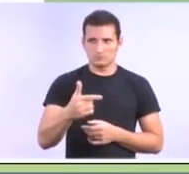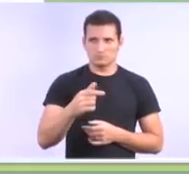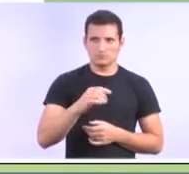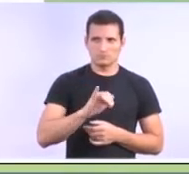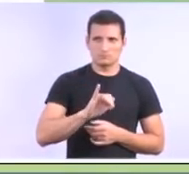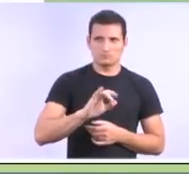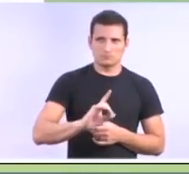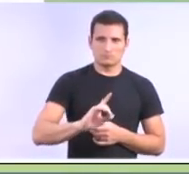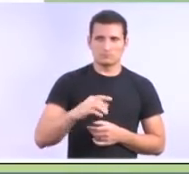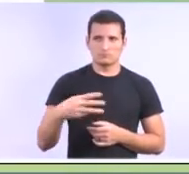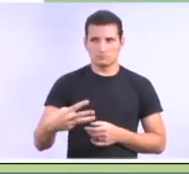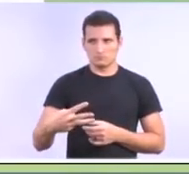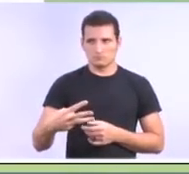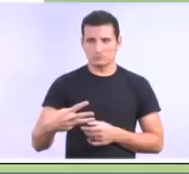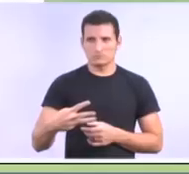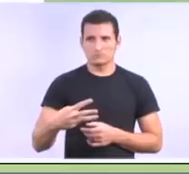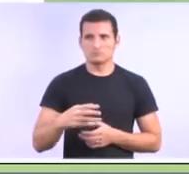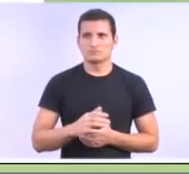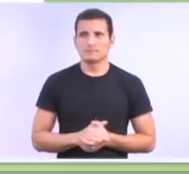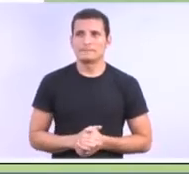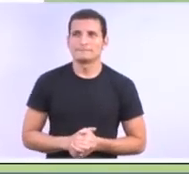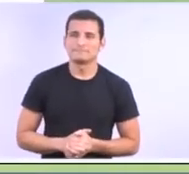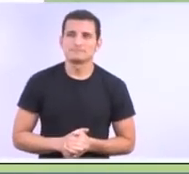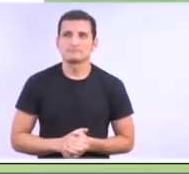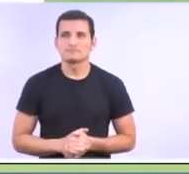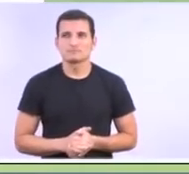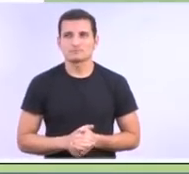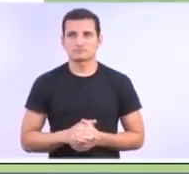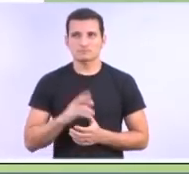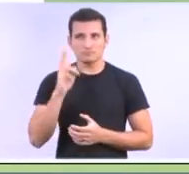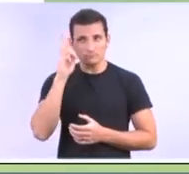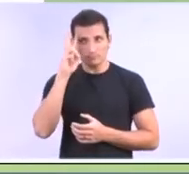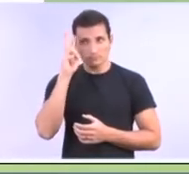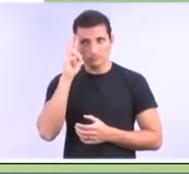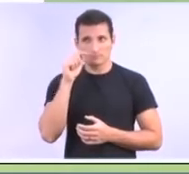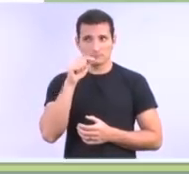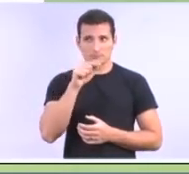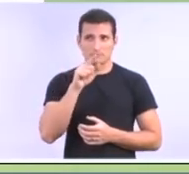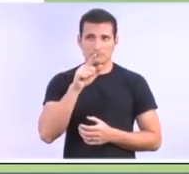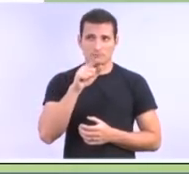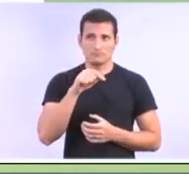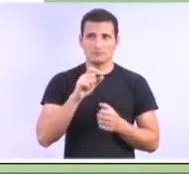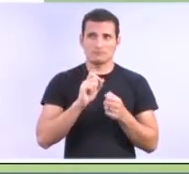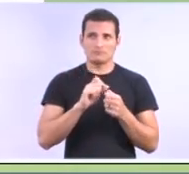é 3. Lembrando que isso aqui é feito automático